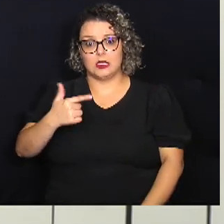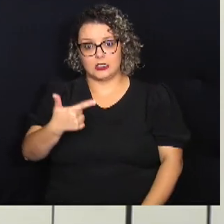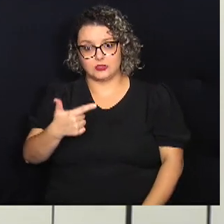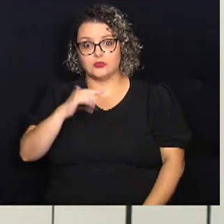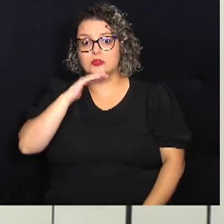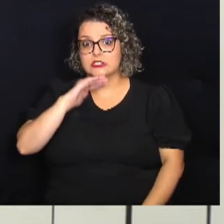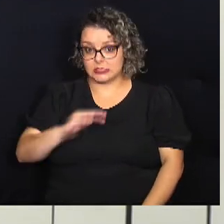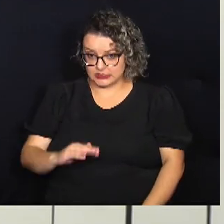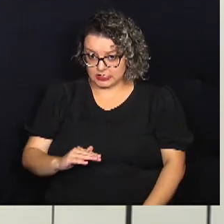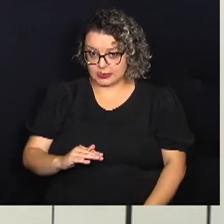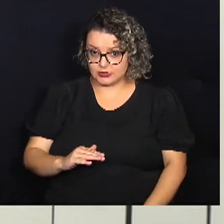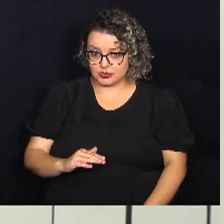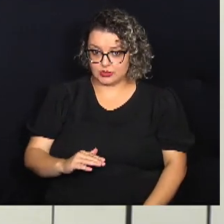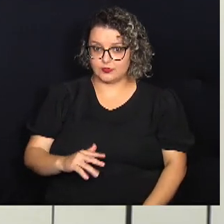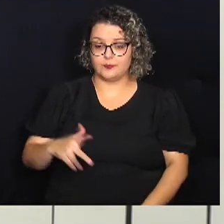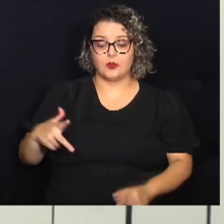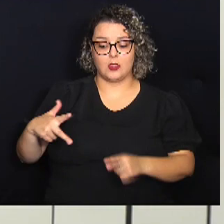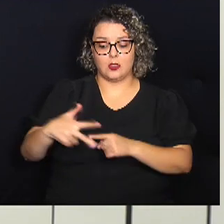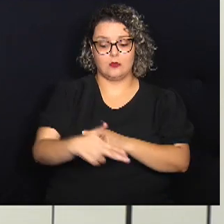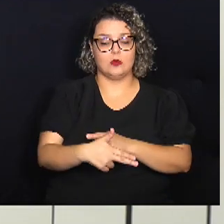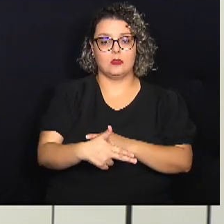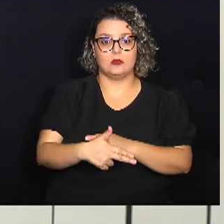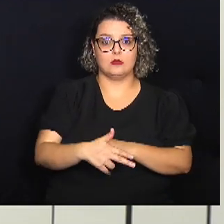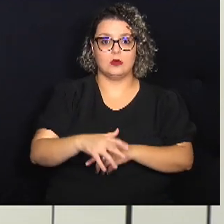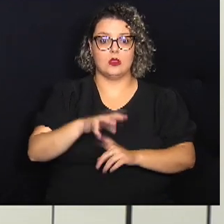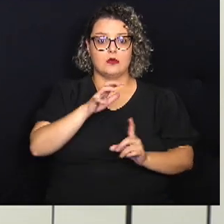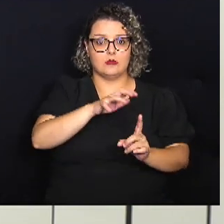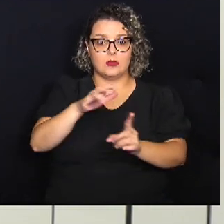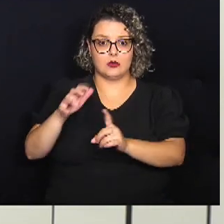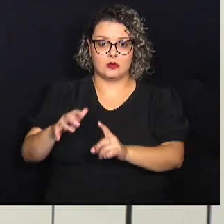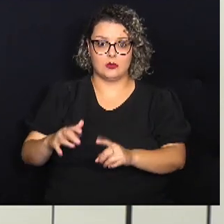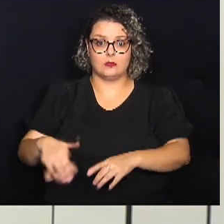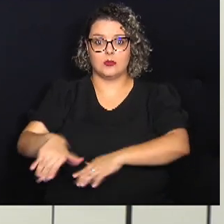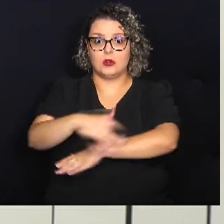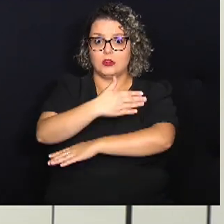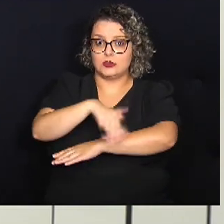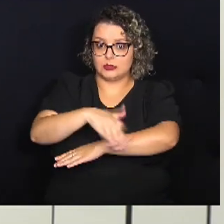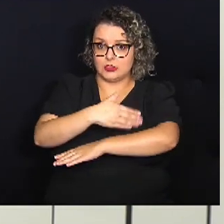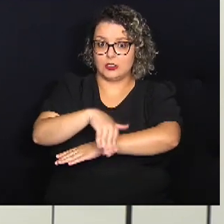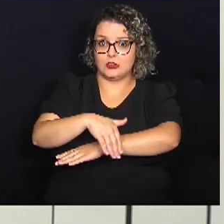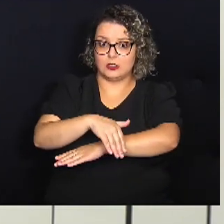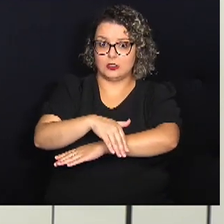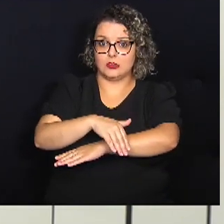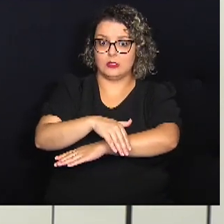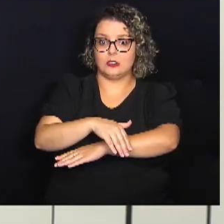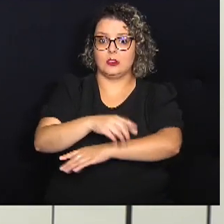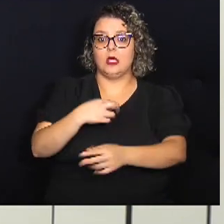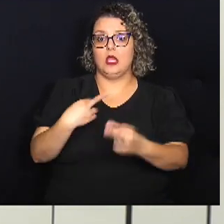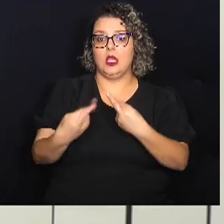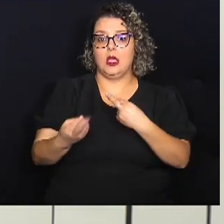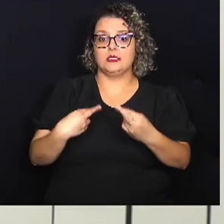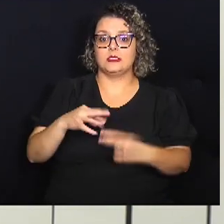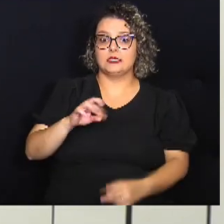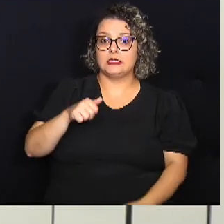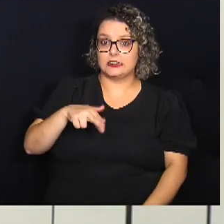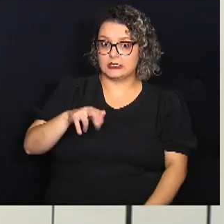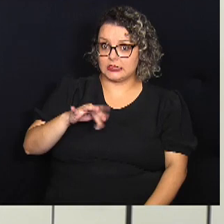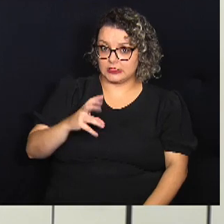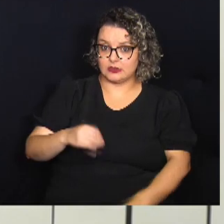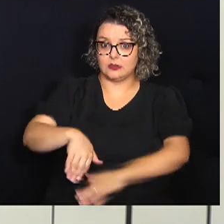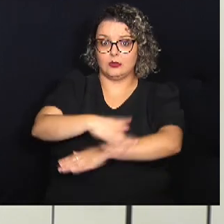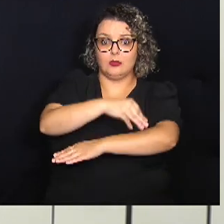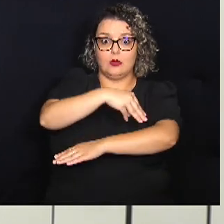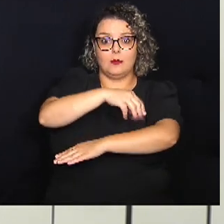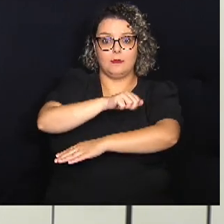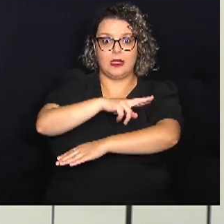da tarde. A interrupção vai atingir os imóveis localizados entre a Estrada do Tanquinho, ruas Maria